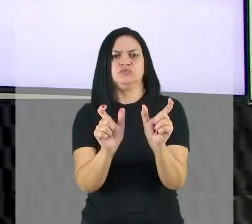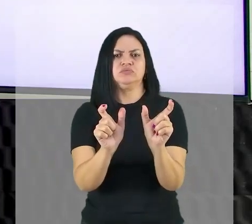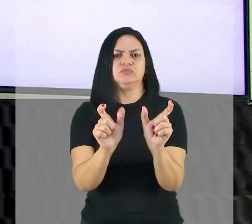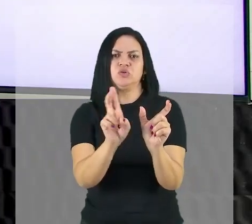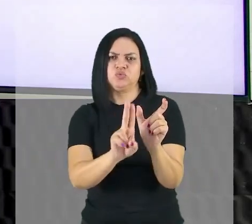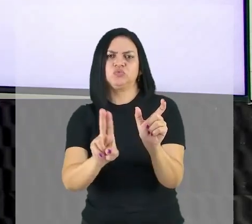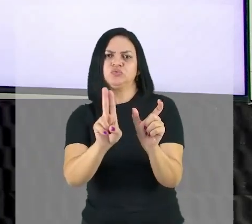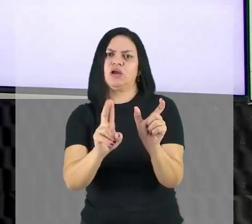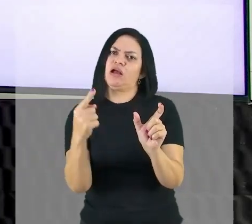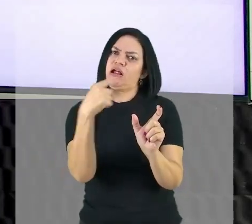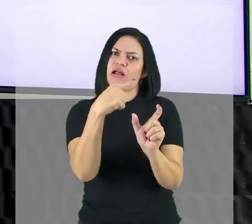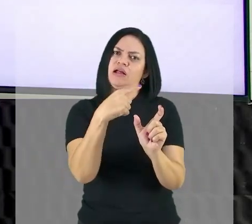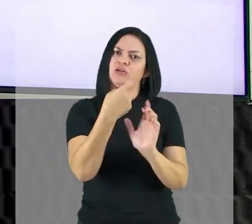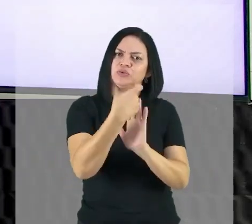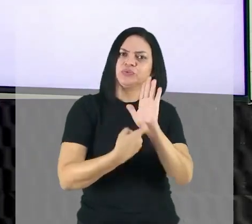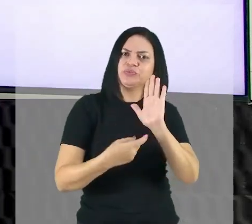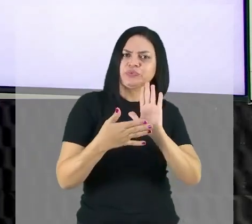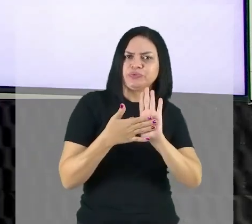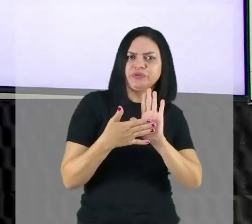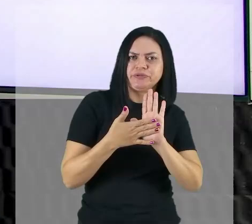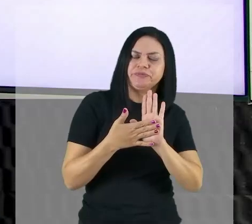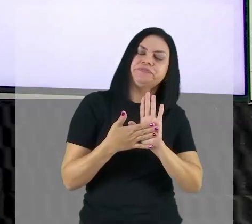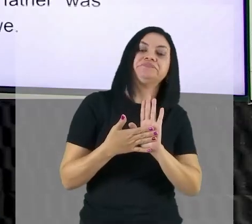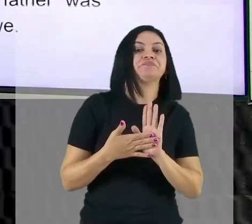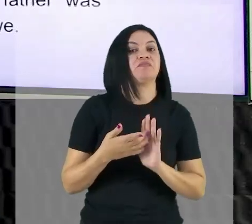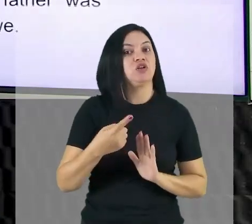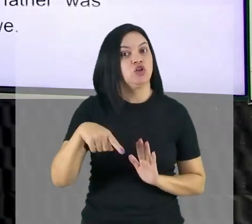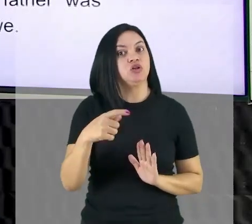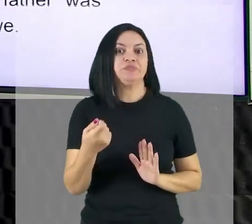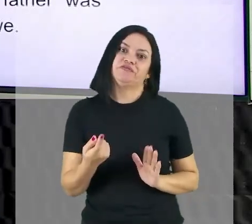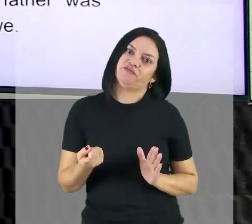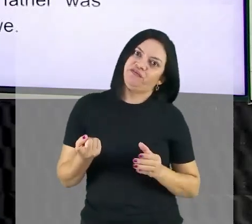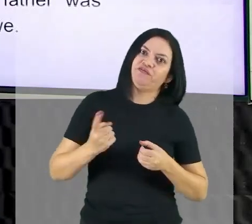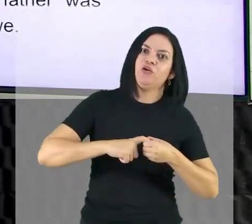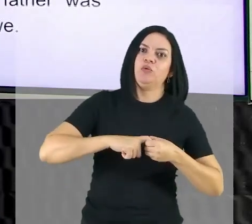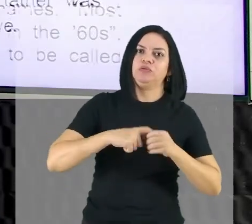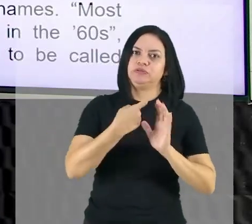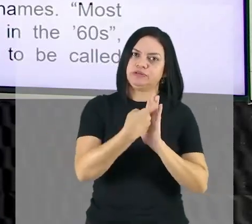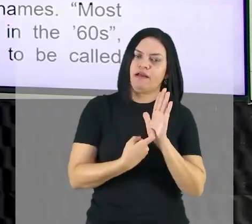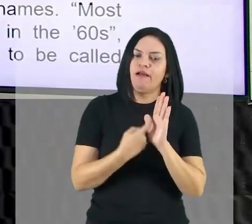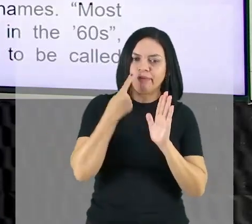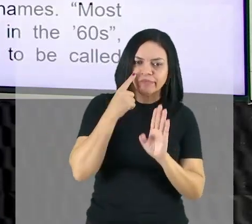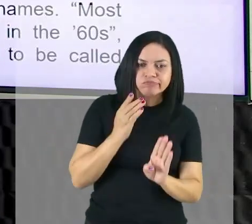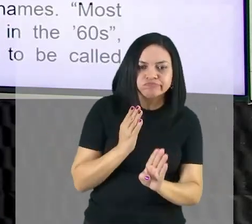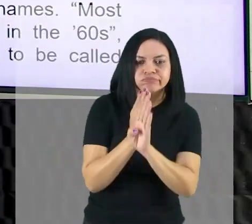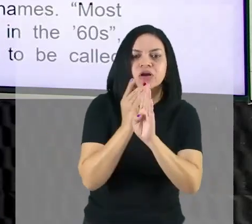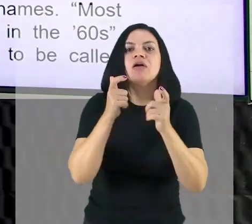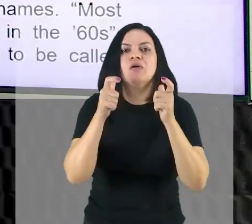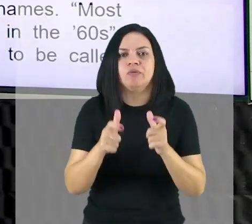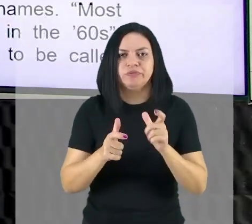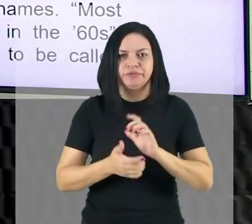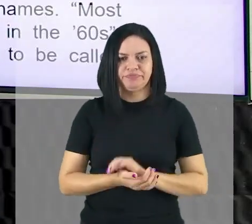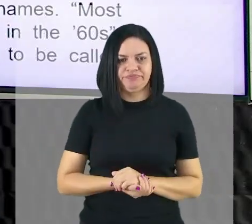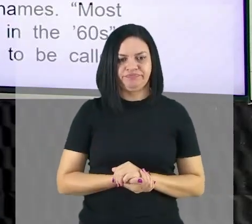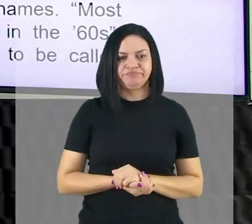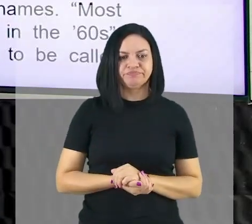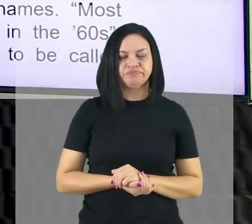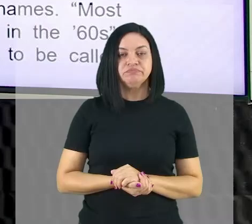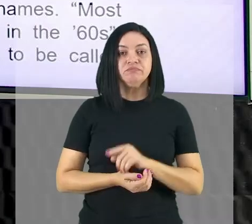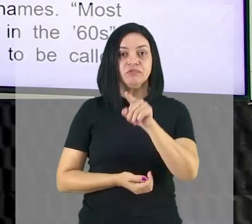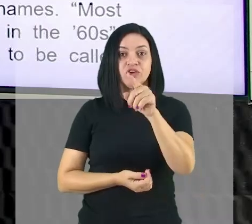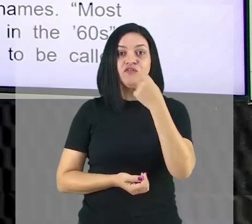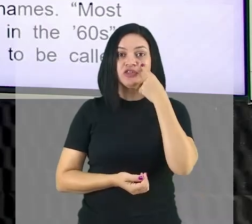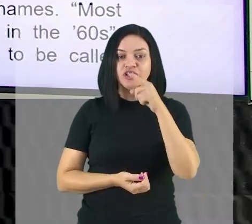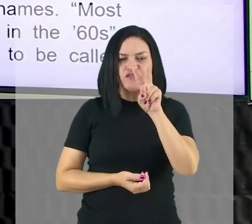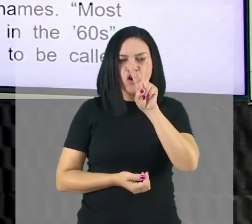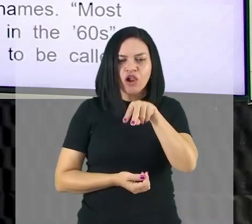que foram citados lá no texto. Bom? Então, a gente tem que voltar para o texto para tentar identificar isso. Quando você